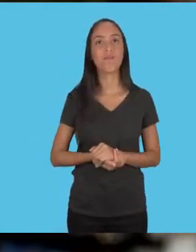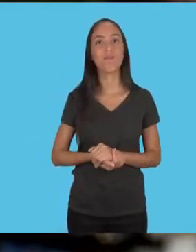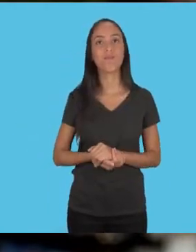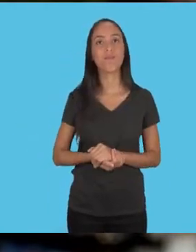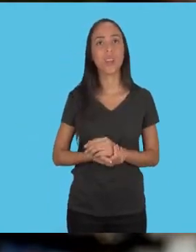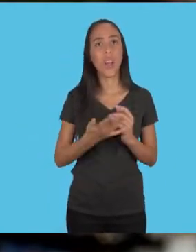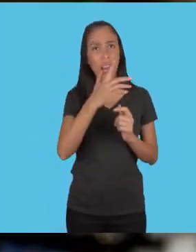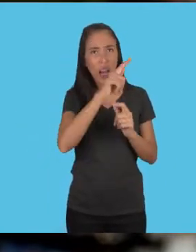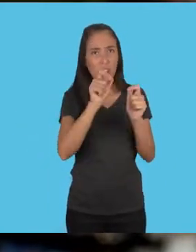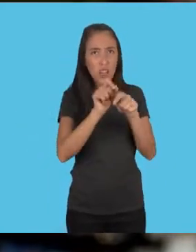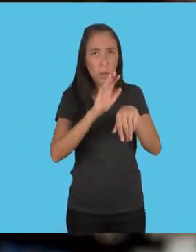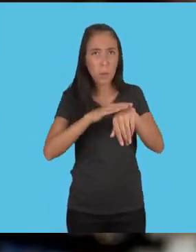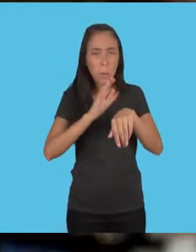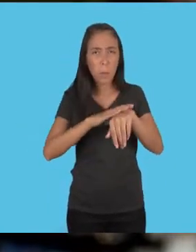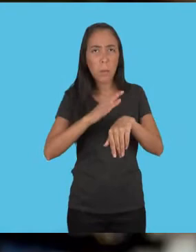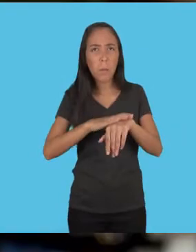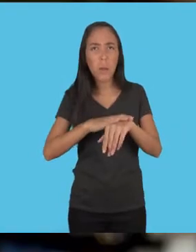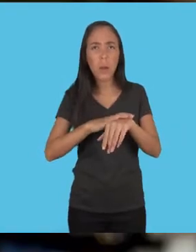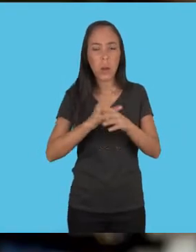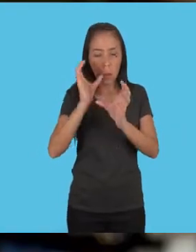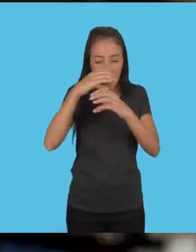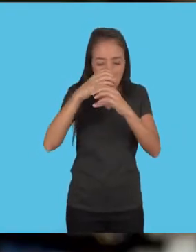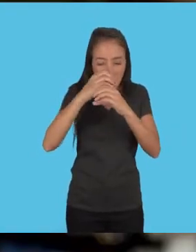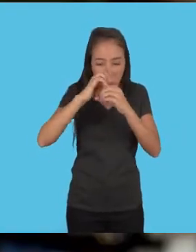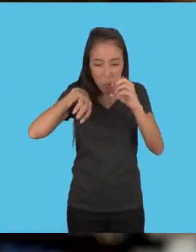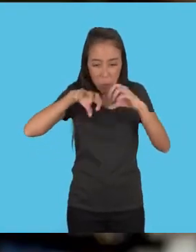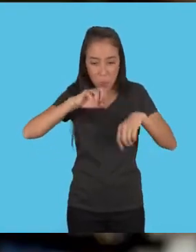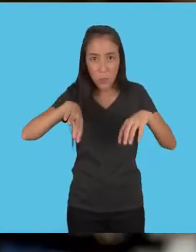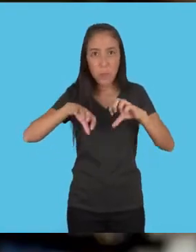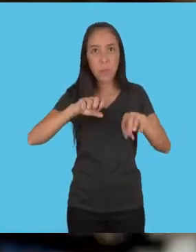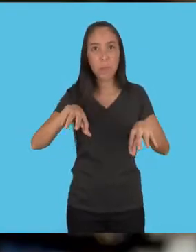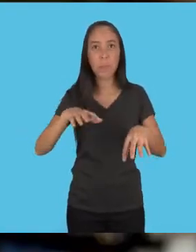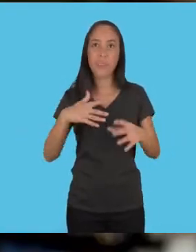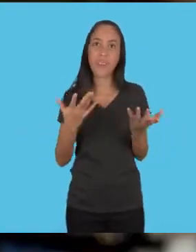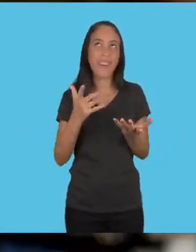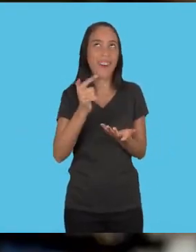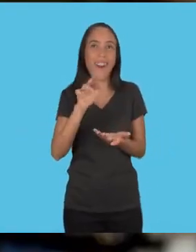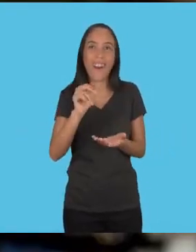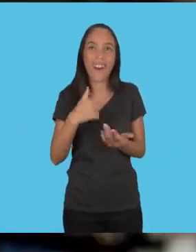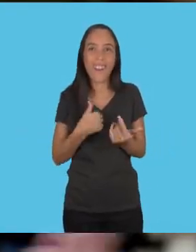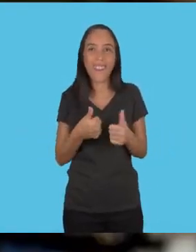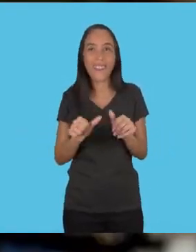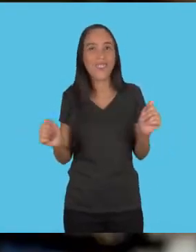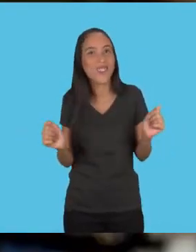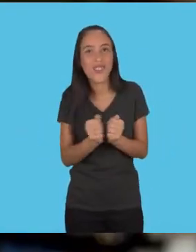ele desmontou os microscópios todos. E claro que a gente colou nele, né? Porque